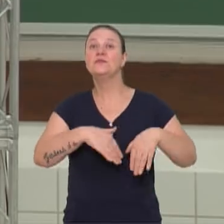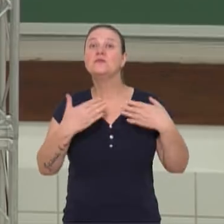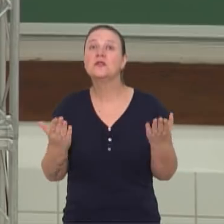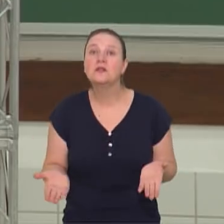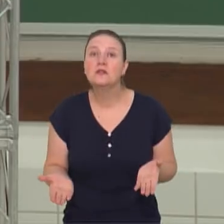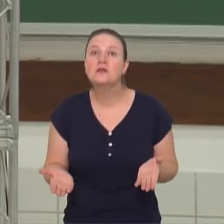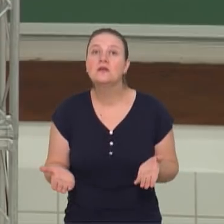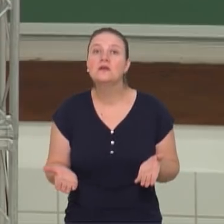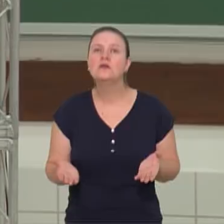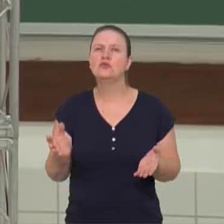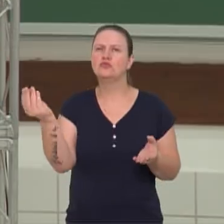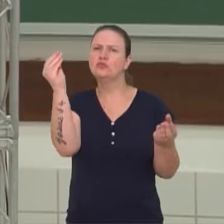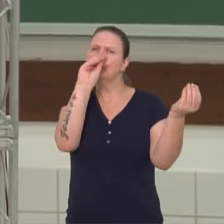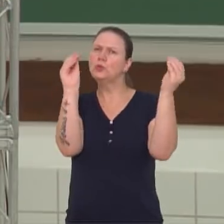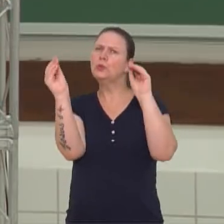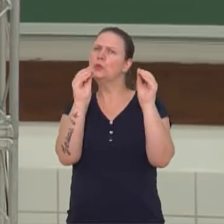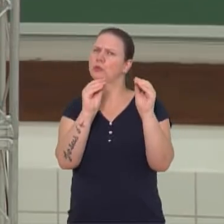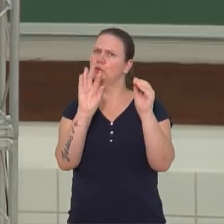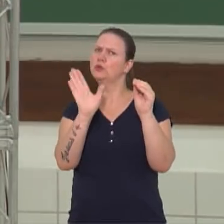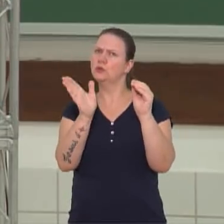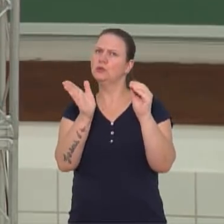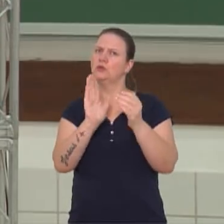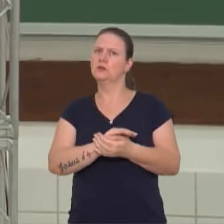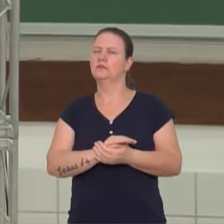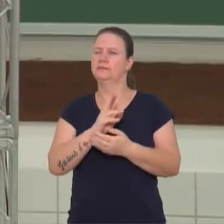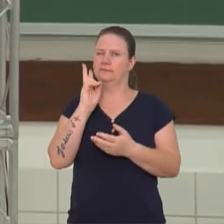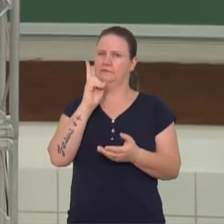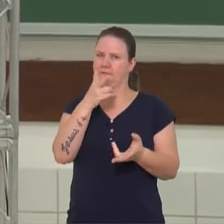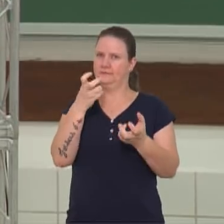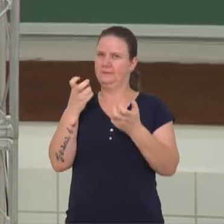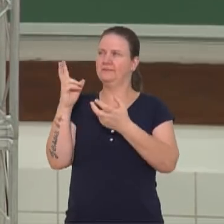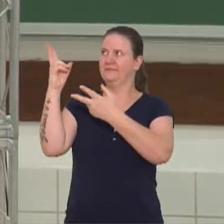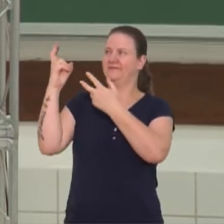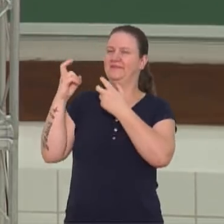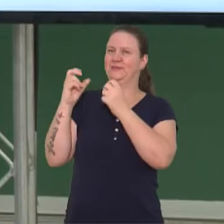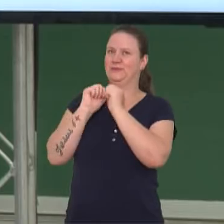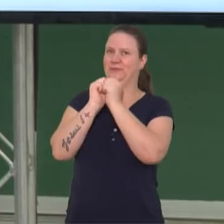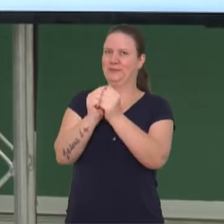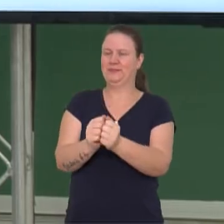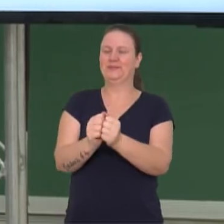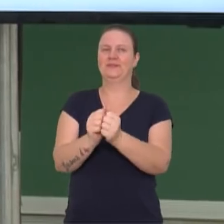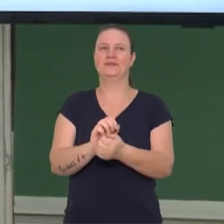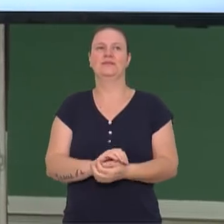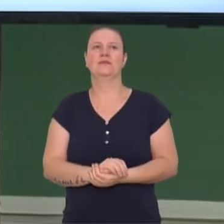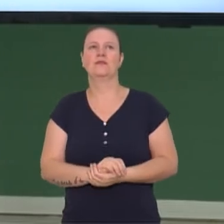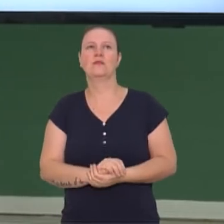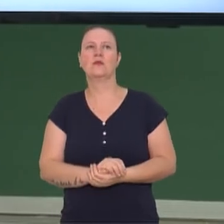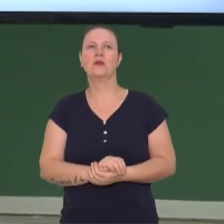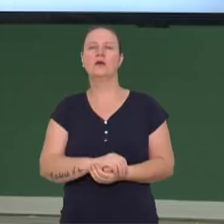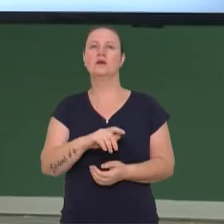E aí, organizar o pensamento? Vem aqui comigo. Vamos organizar nosso pensamento.